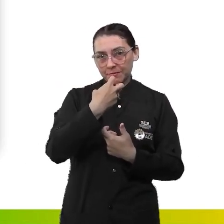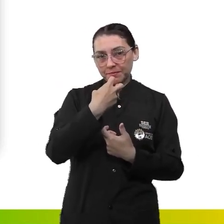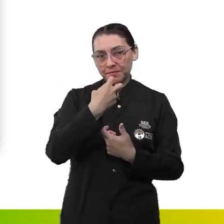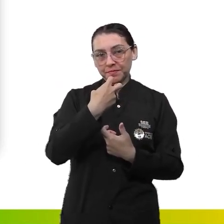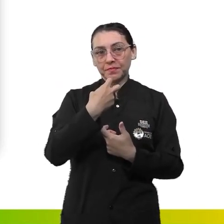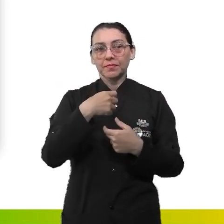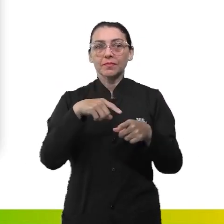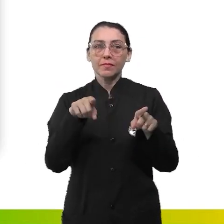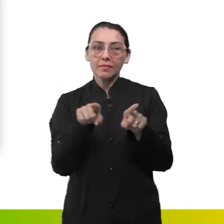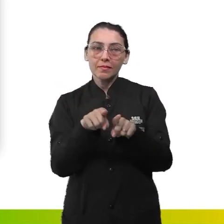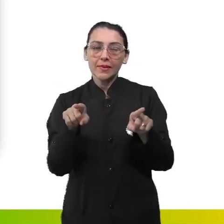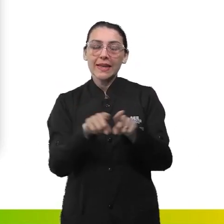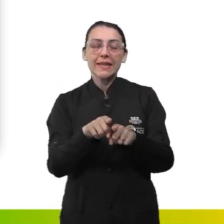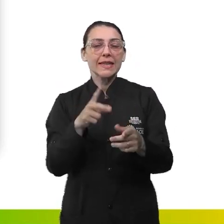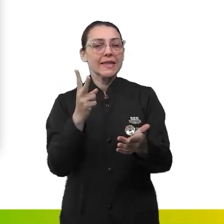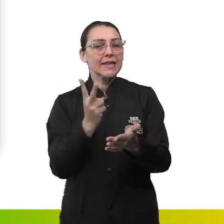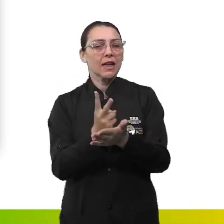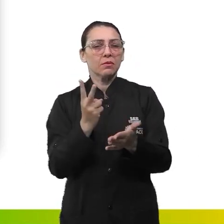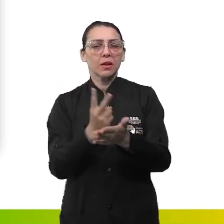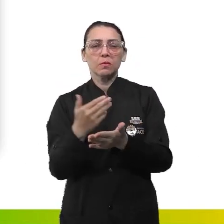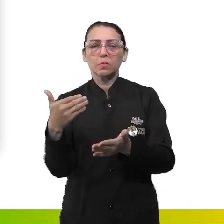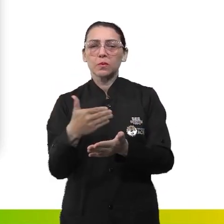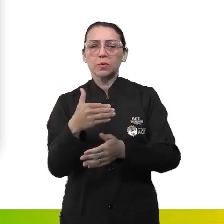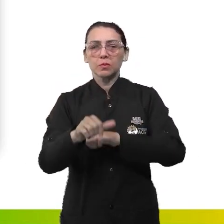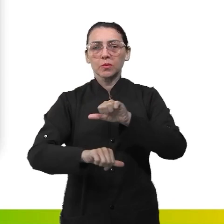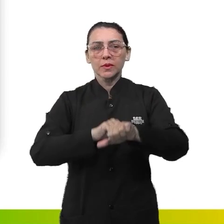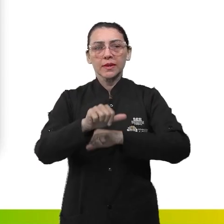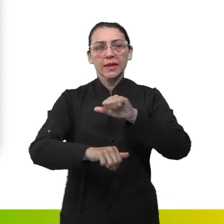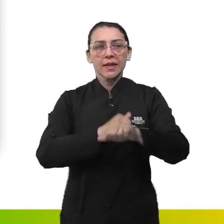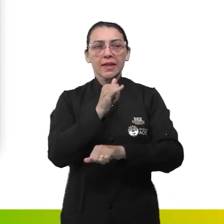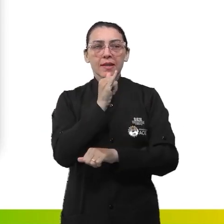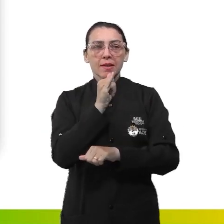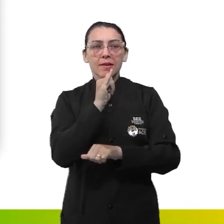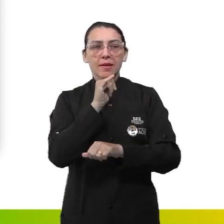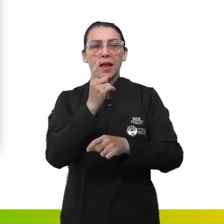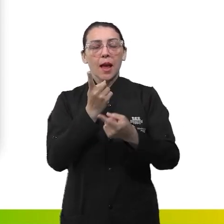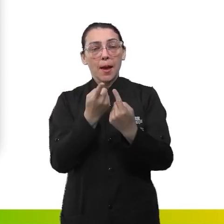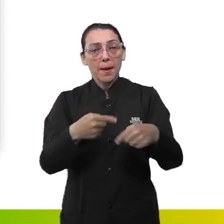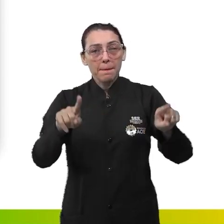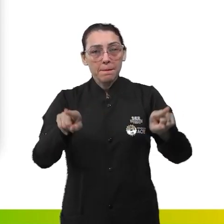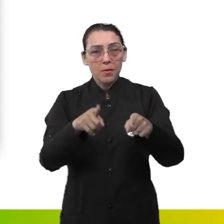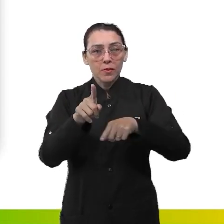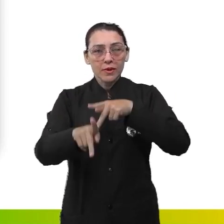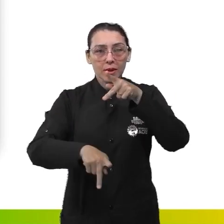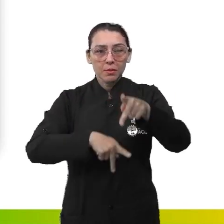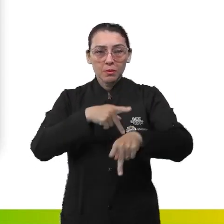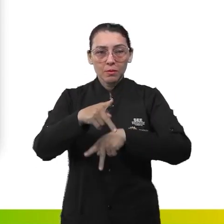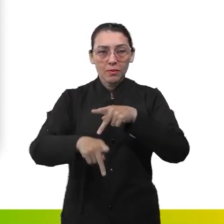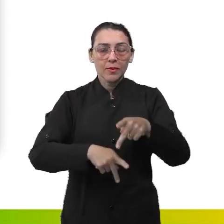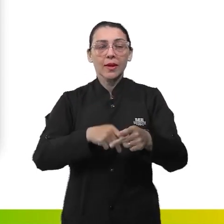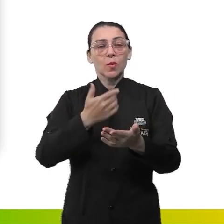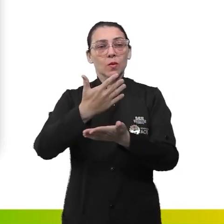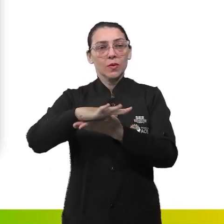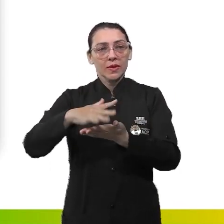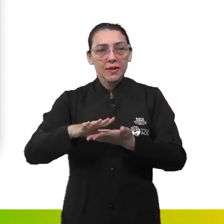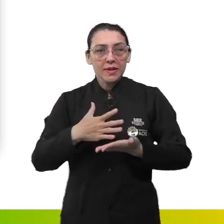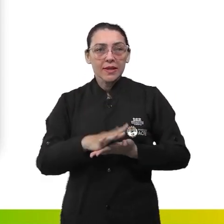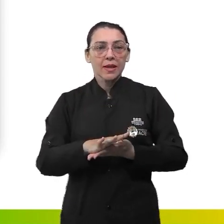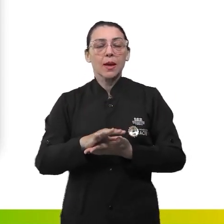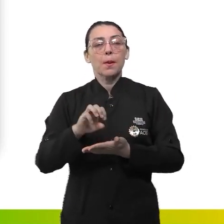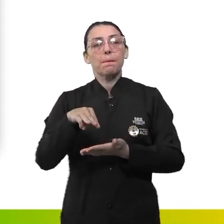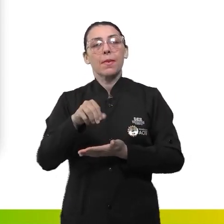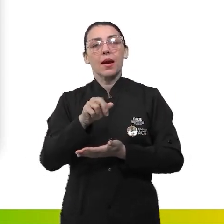e está em constante transformação. Exemplos: a música popular, nós temos o samba,